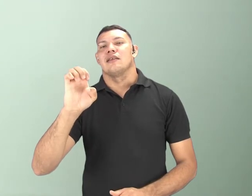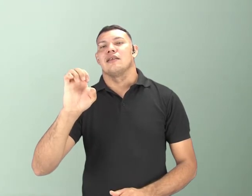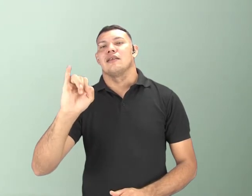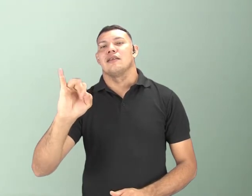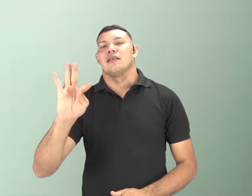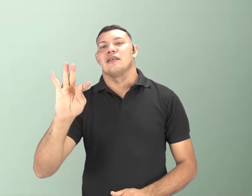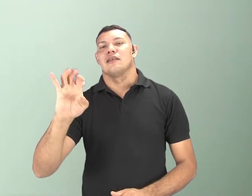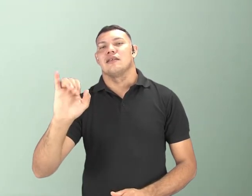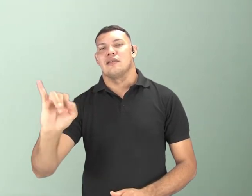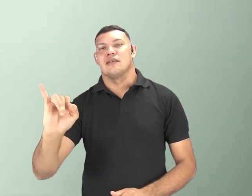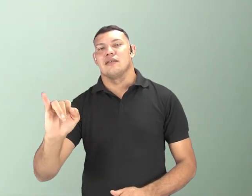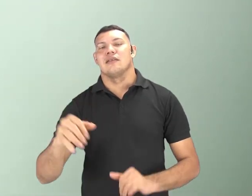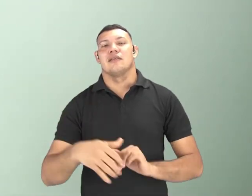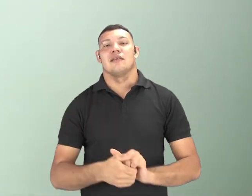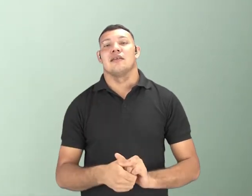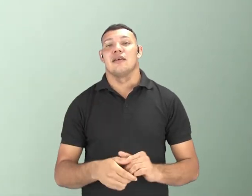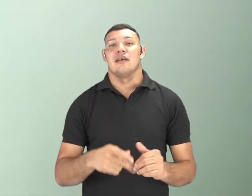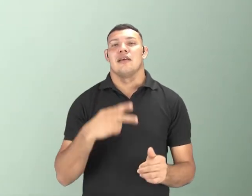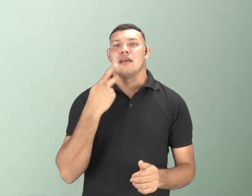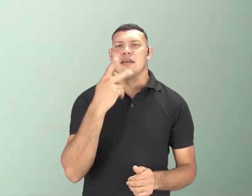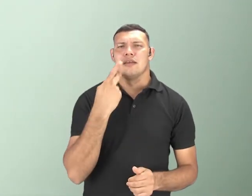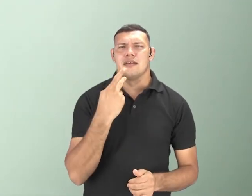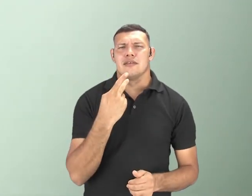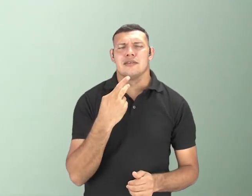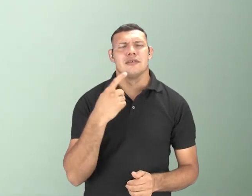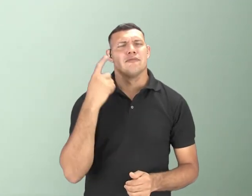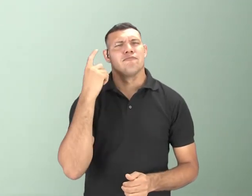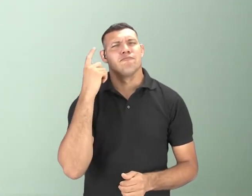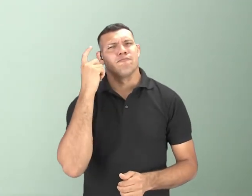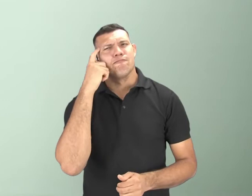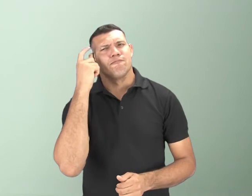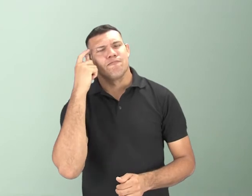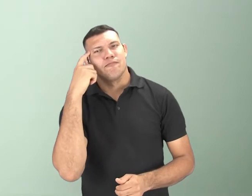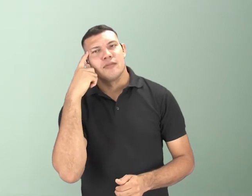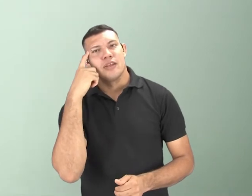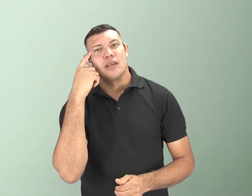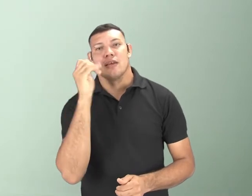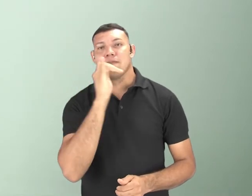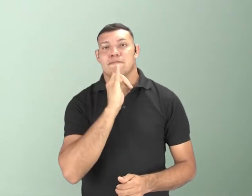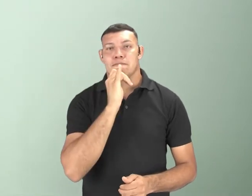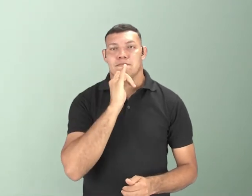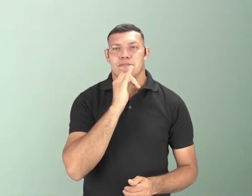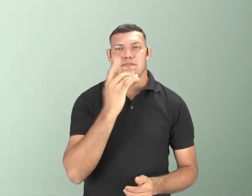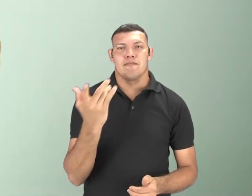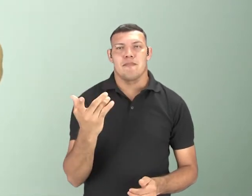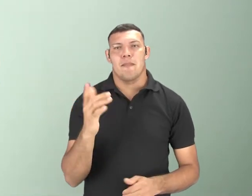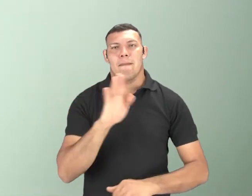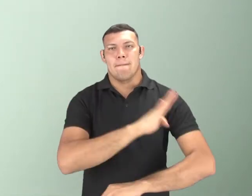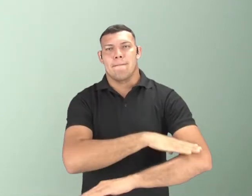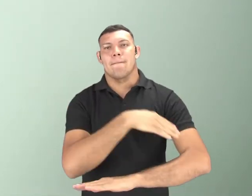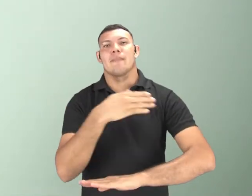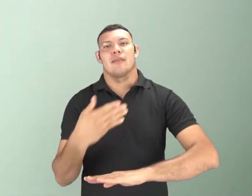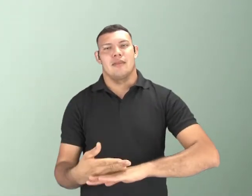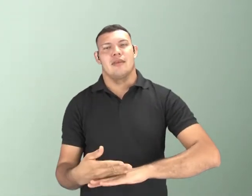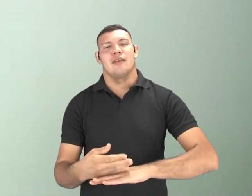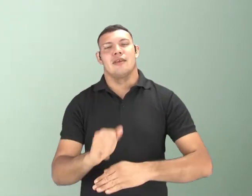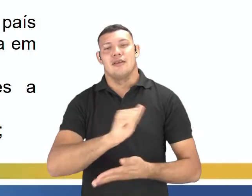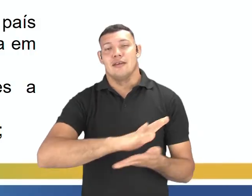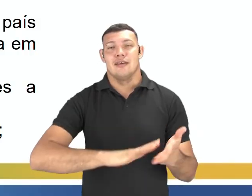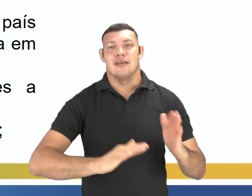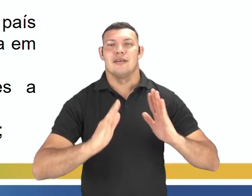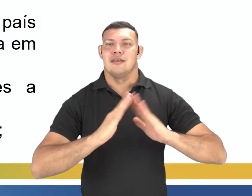vogal para cumprimento. Preste atenção em outros exemplos no dia a dia de vocês. Uma tarefinha para casa.